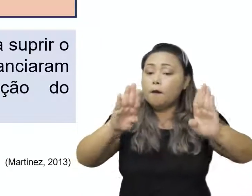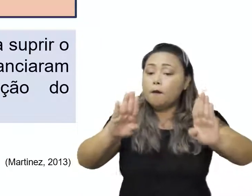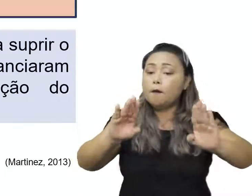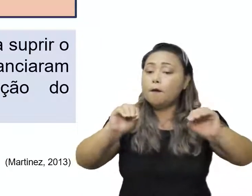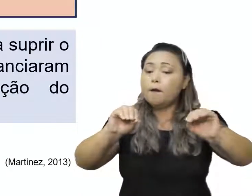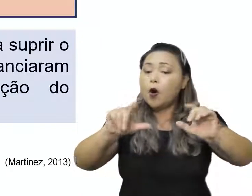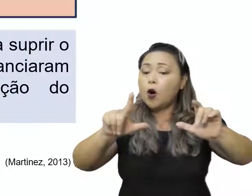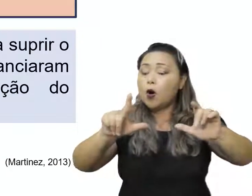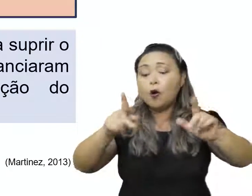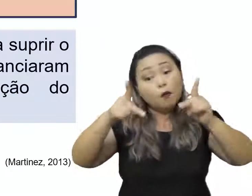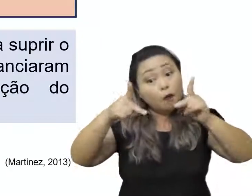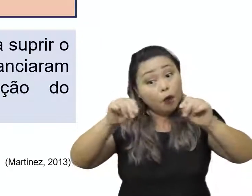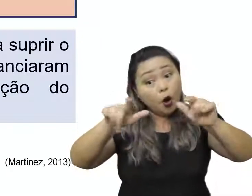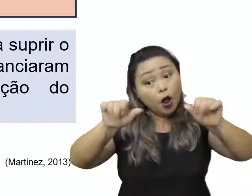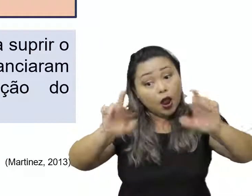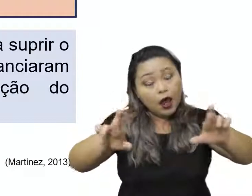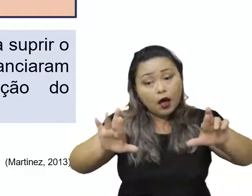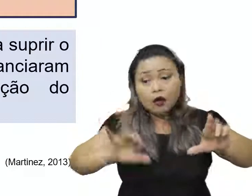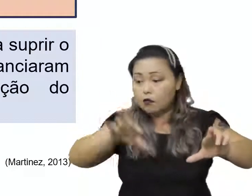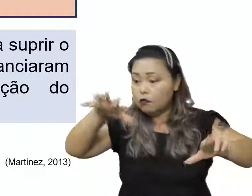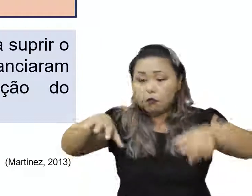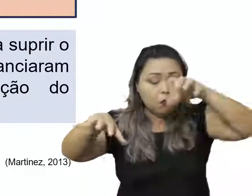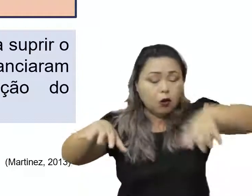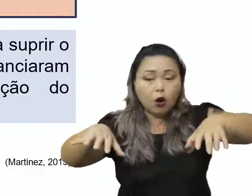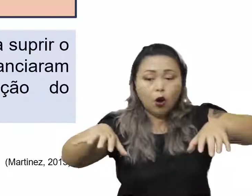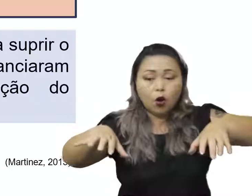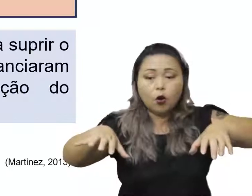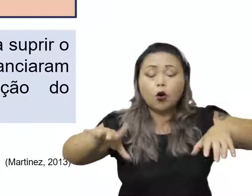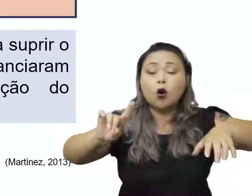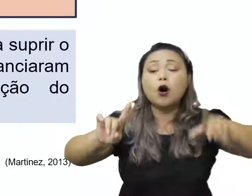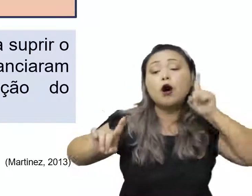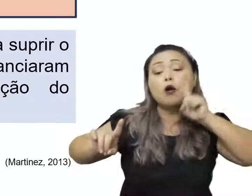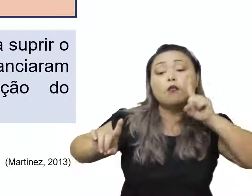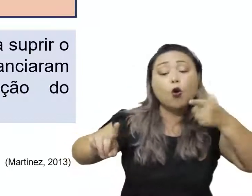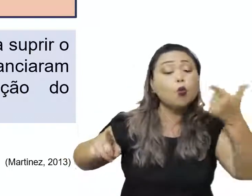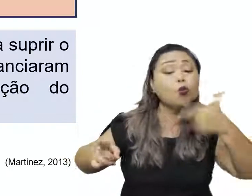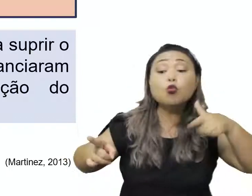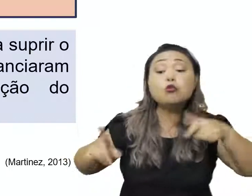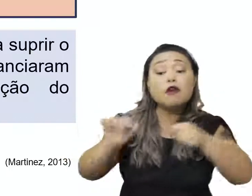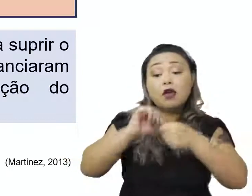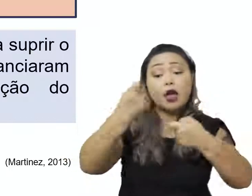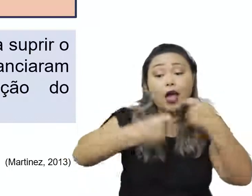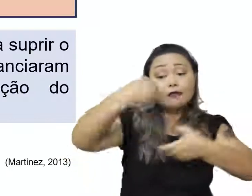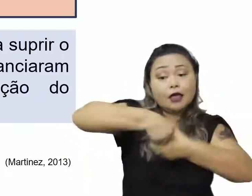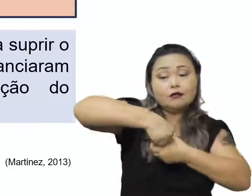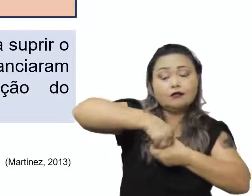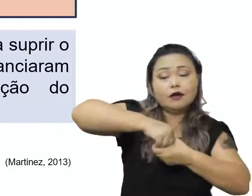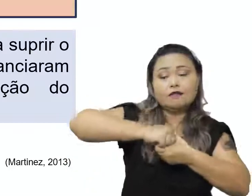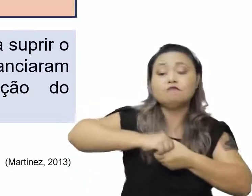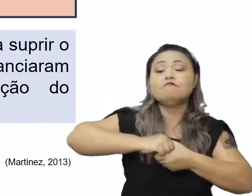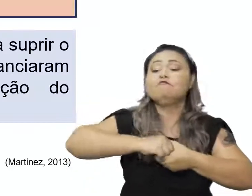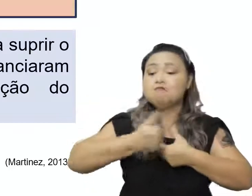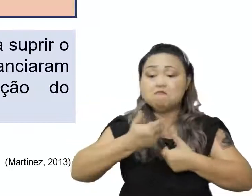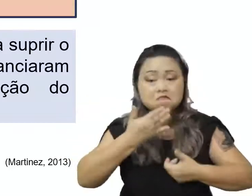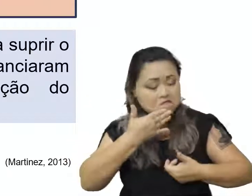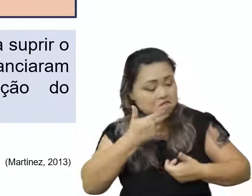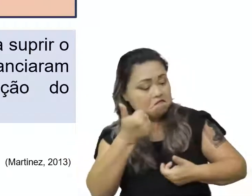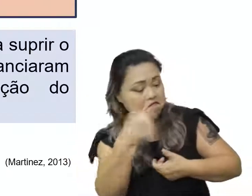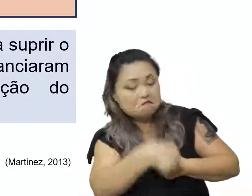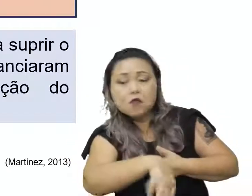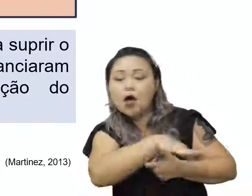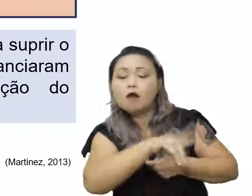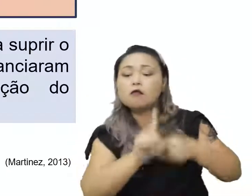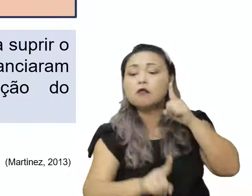2 blocos. Por quê? Porque os Estados Unidos não houve guerra dentro dele, ele saiu favorecido,